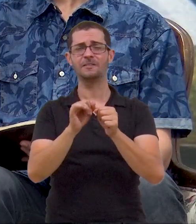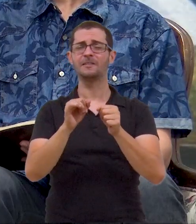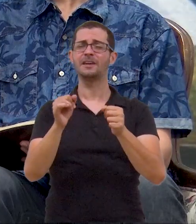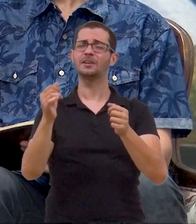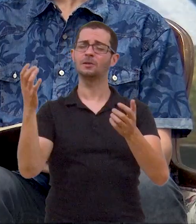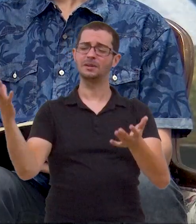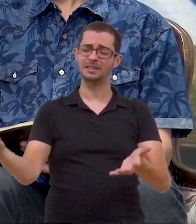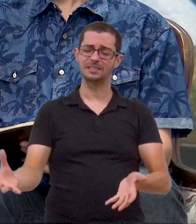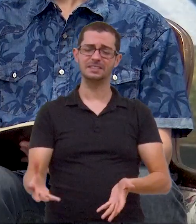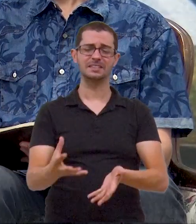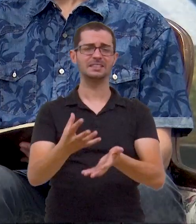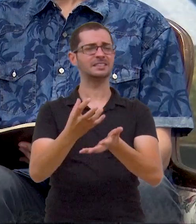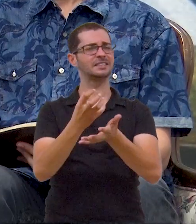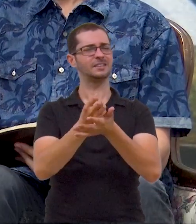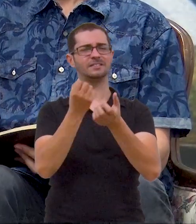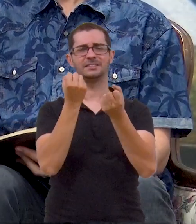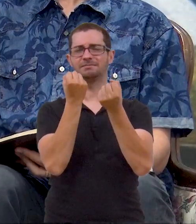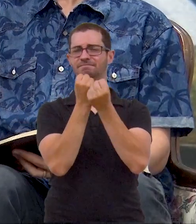grande salvação.